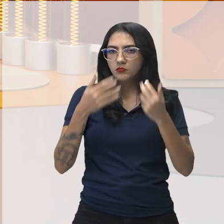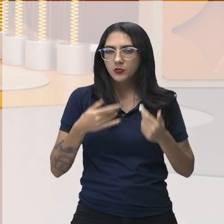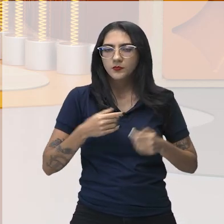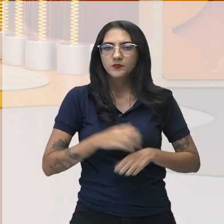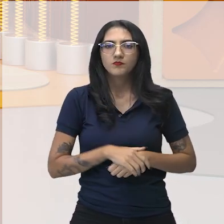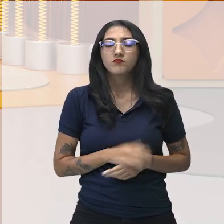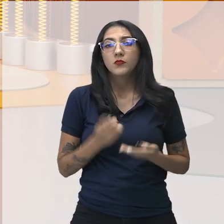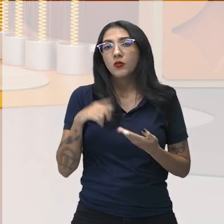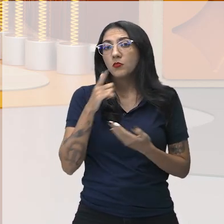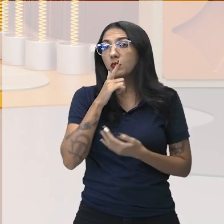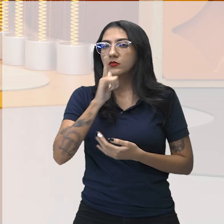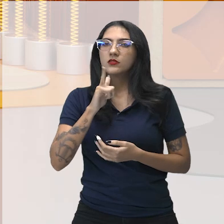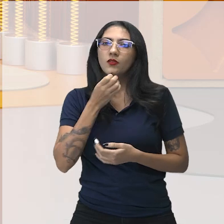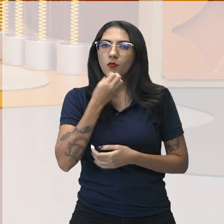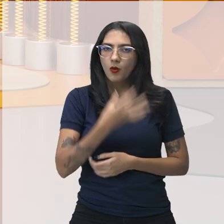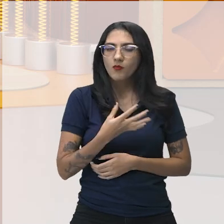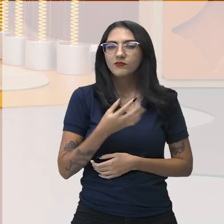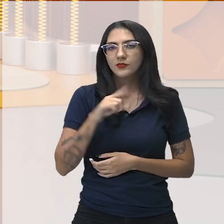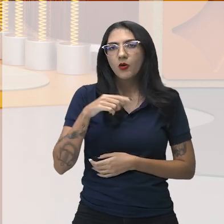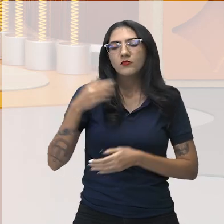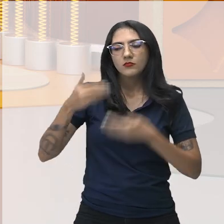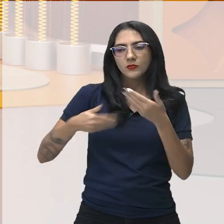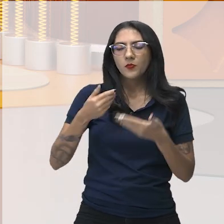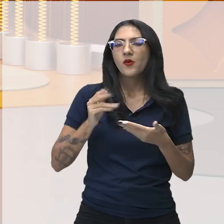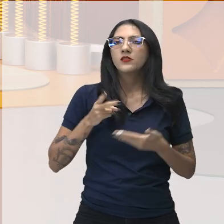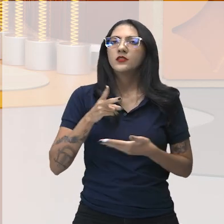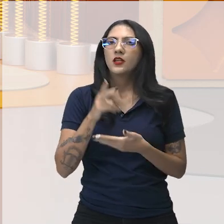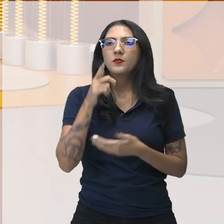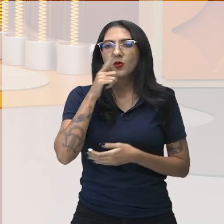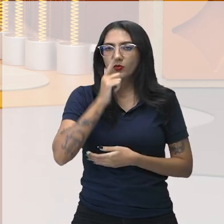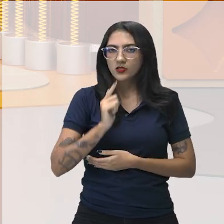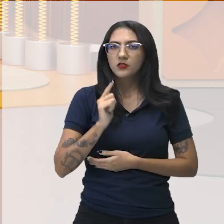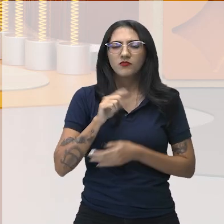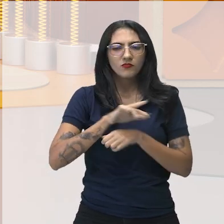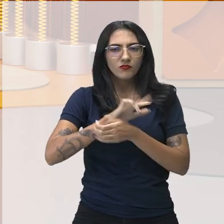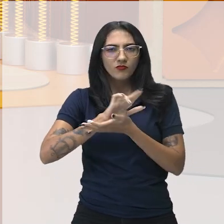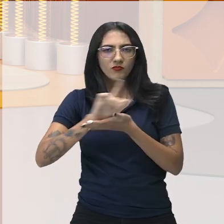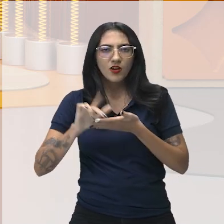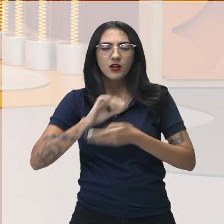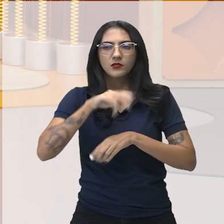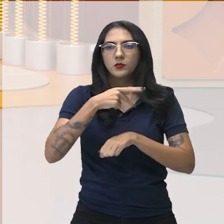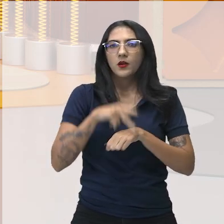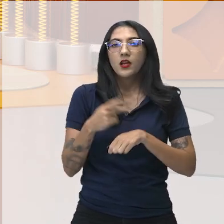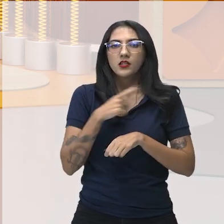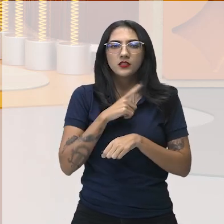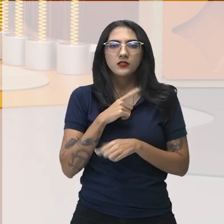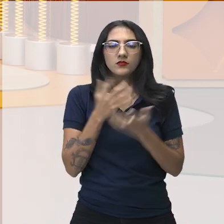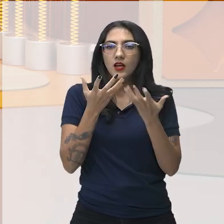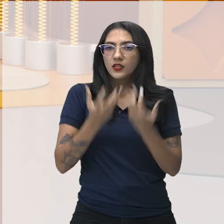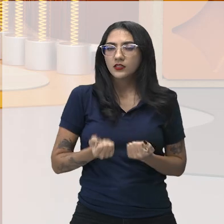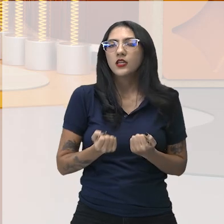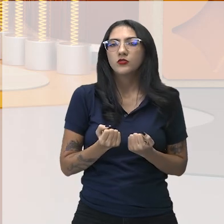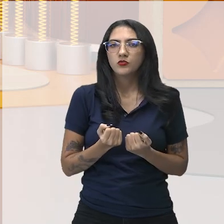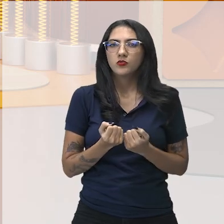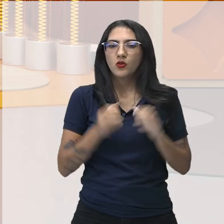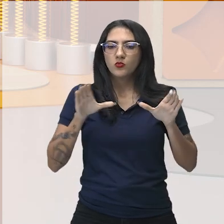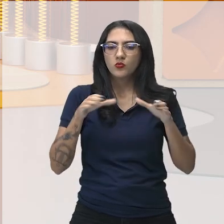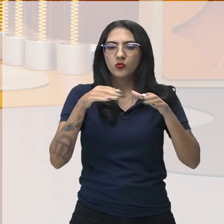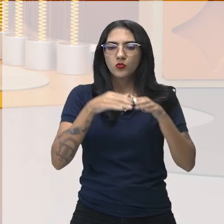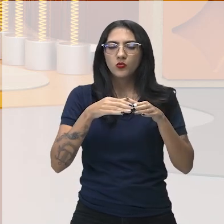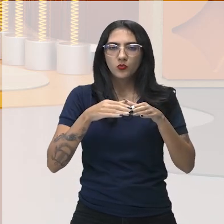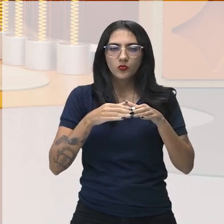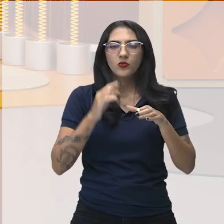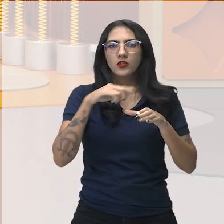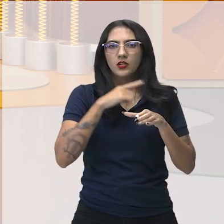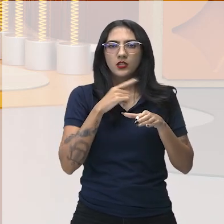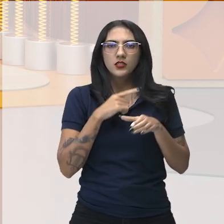super certo. E eles prosseguiram essa ideia e diversos países aceitaram entrar para esse bloco econômico, por